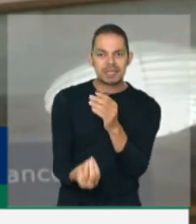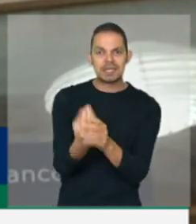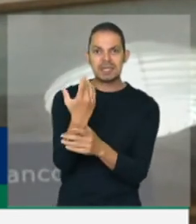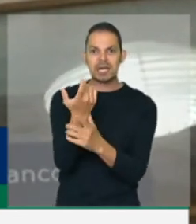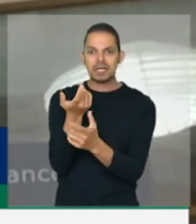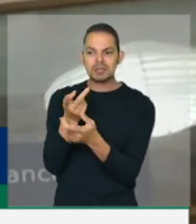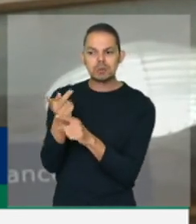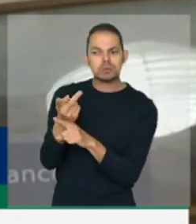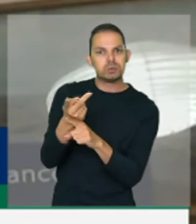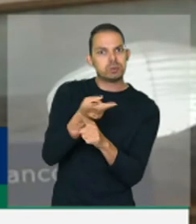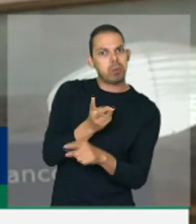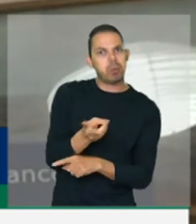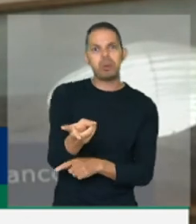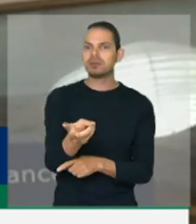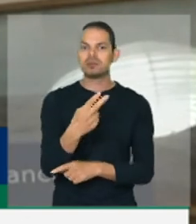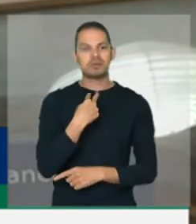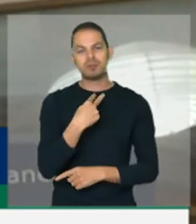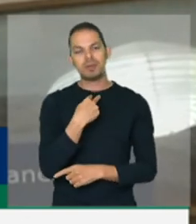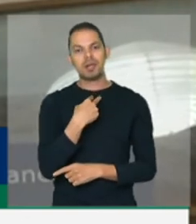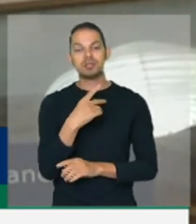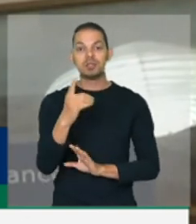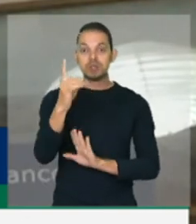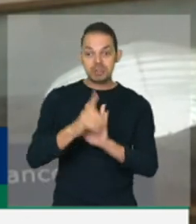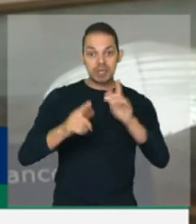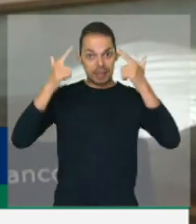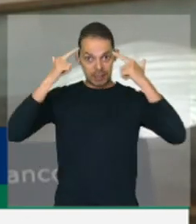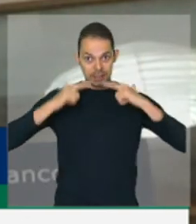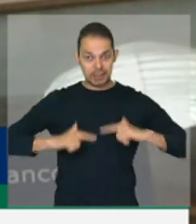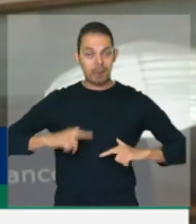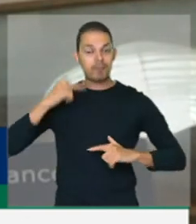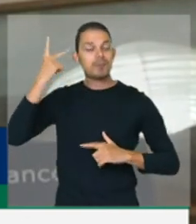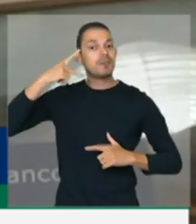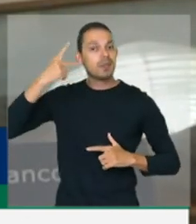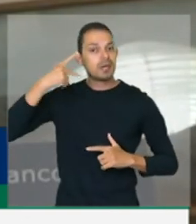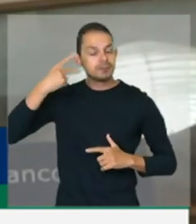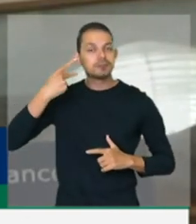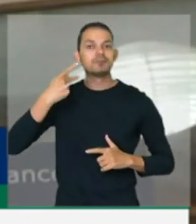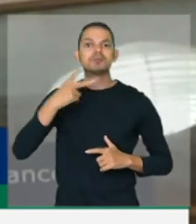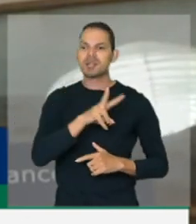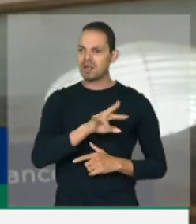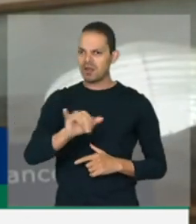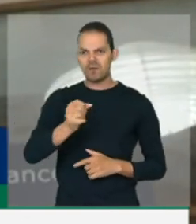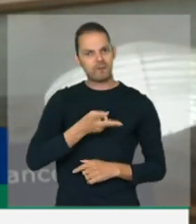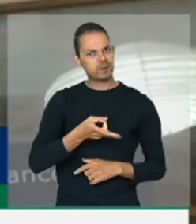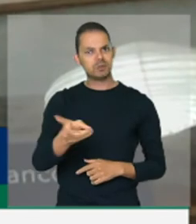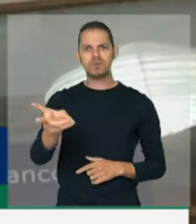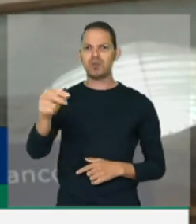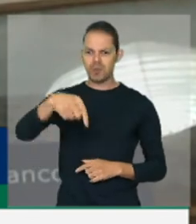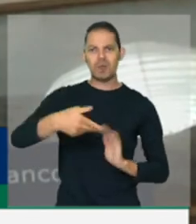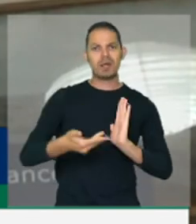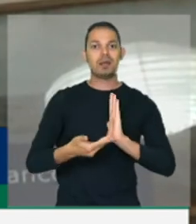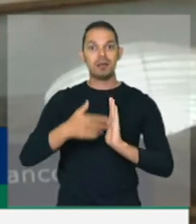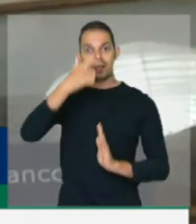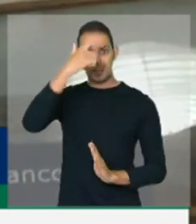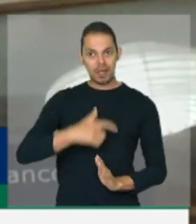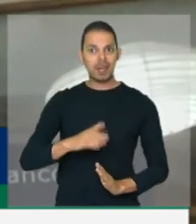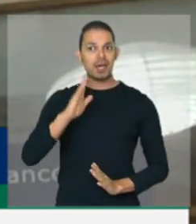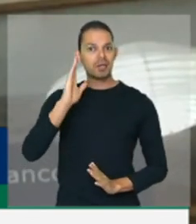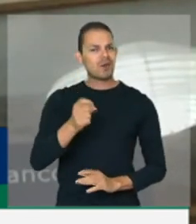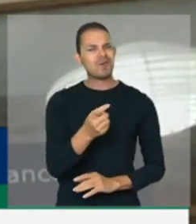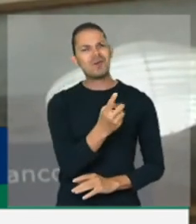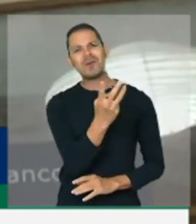bruxas permanente. O direito à imunidade, né, vai ser mantido nessa casa. Eu, por exemplo, já fiz